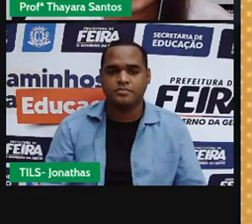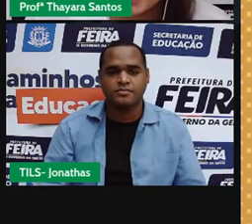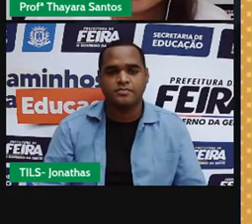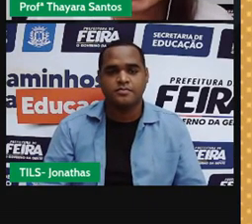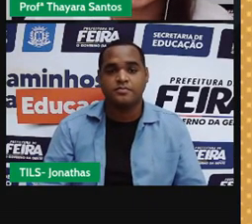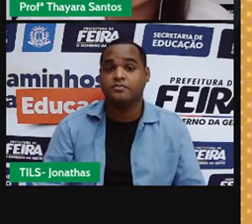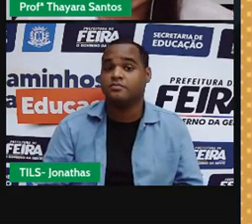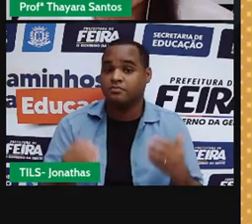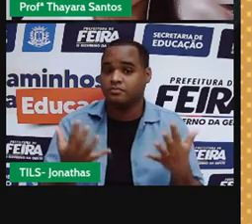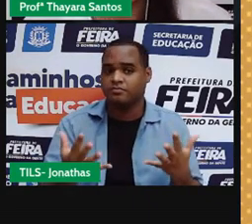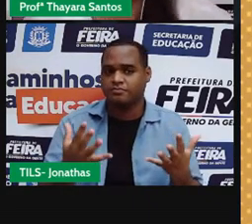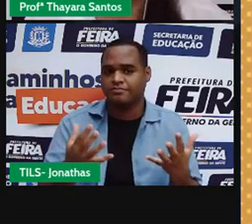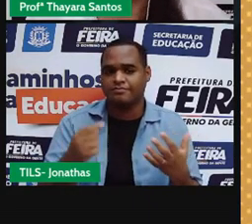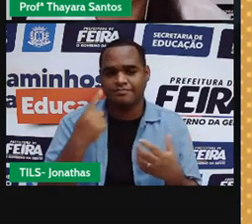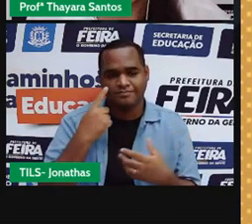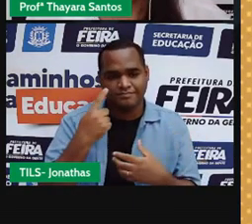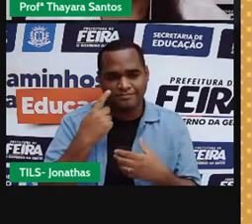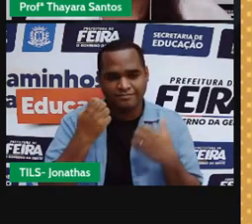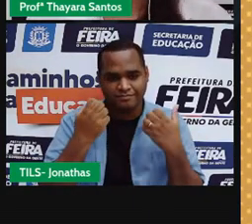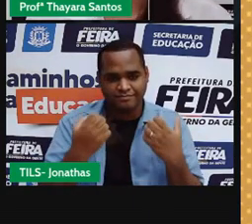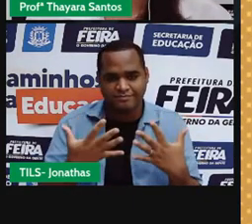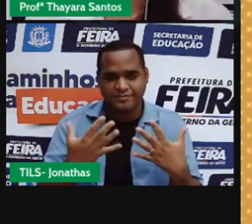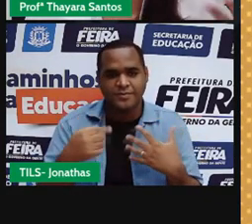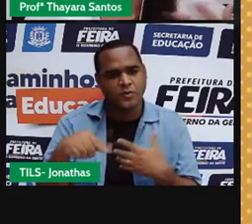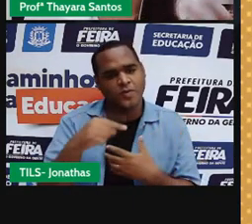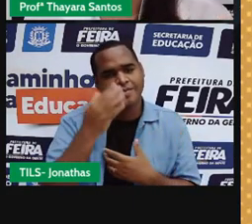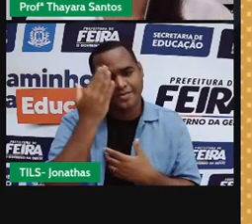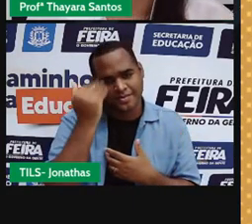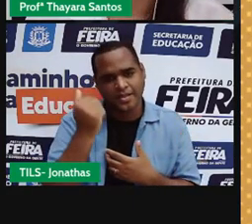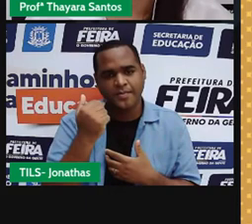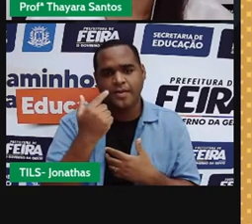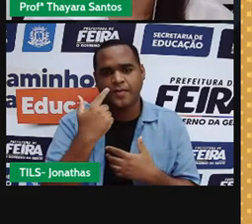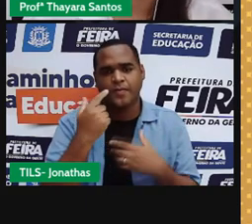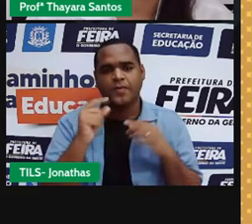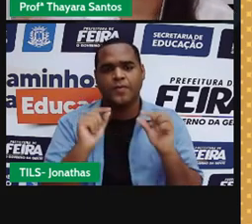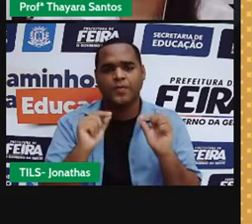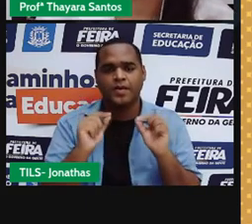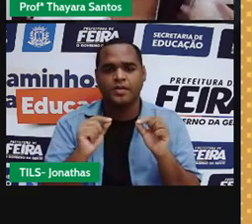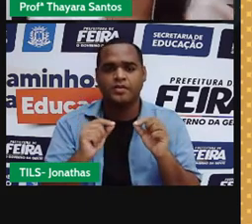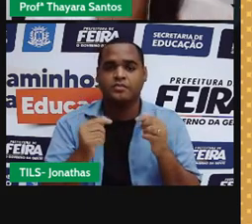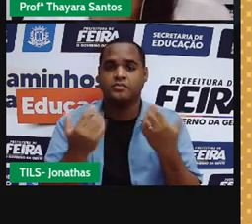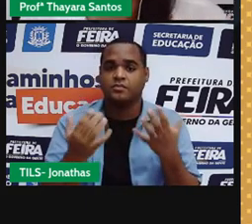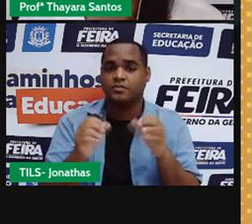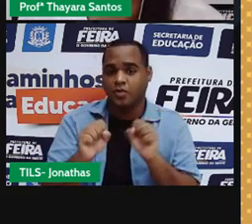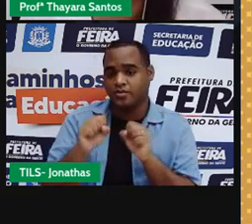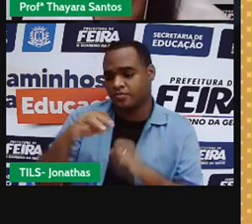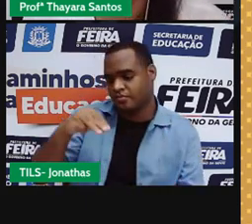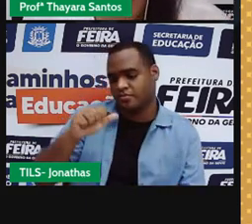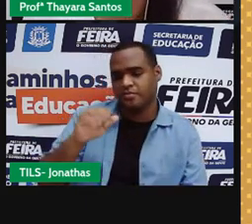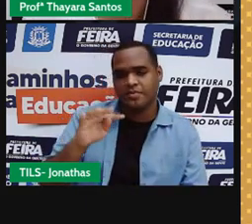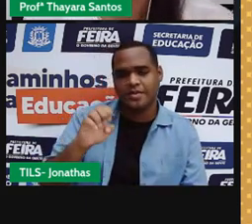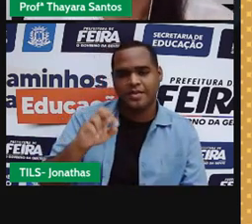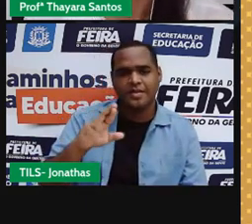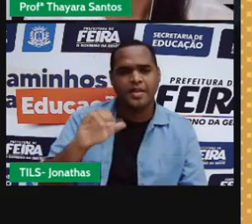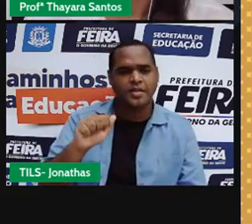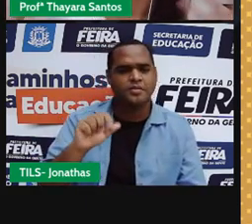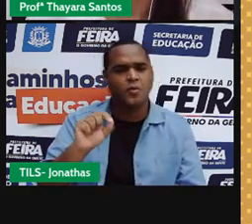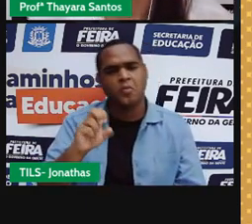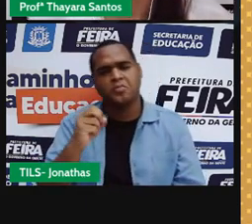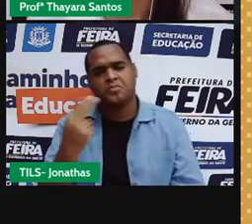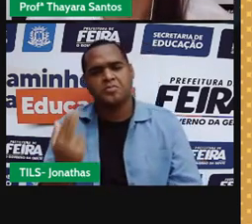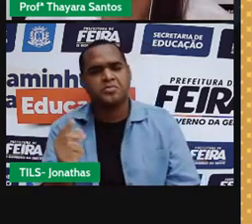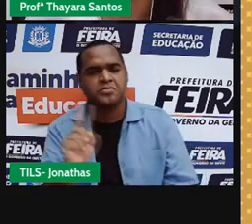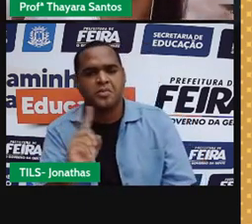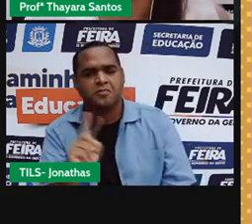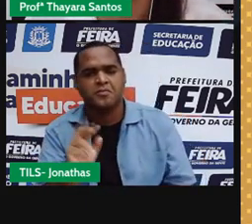Sendo assim, que a gente já sabe o conceito geral de matéria, a gente pode classificar coisas como sendo matéria ou não sendo matéria. De uma